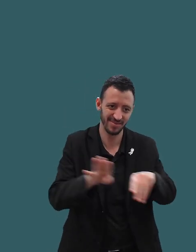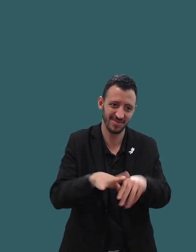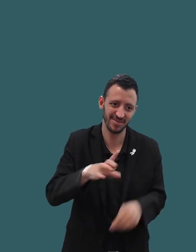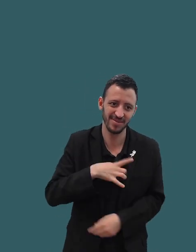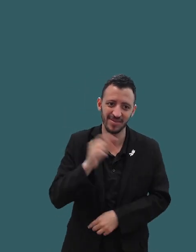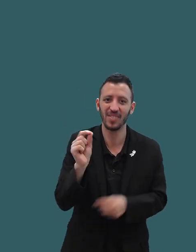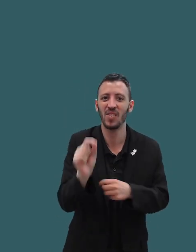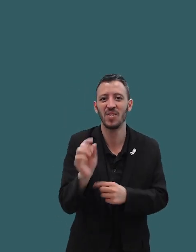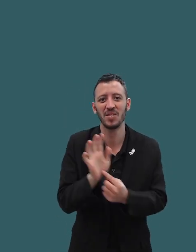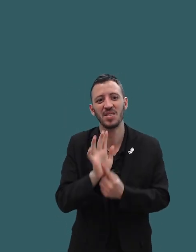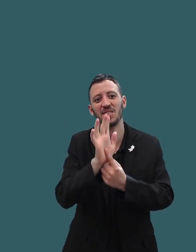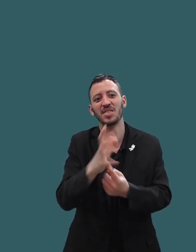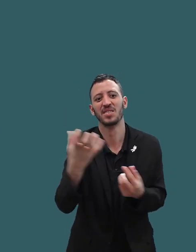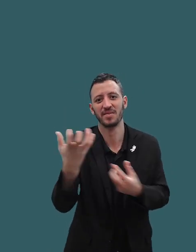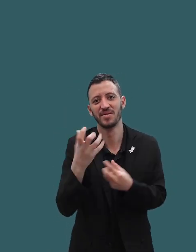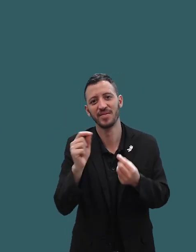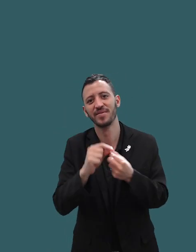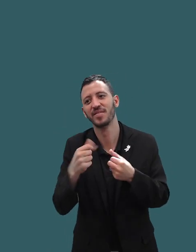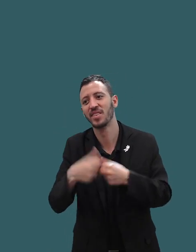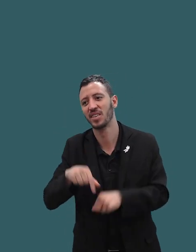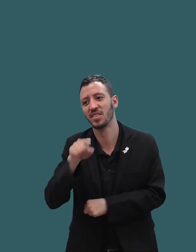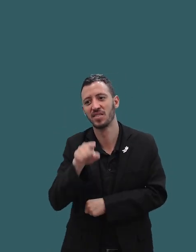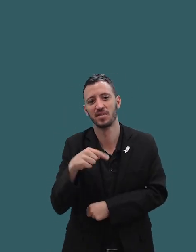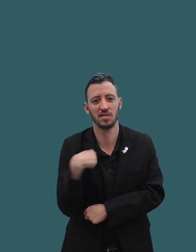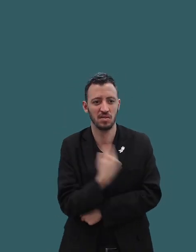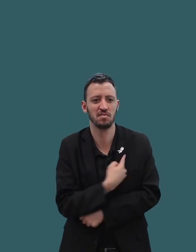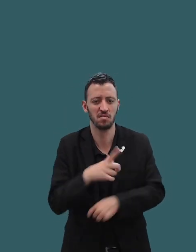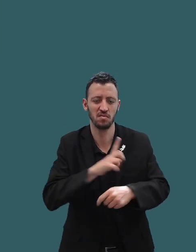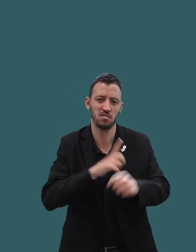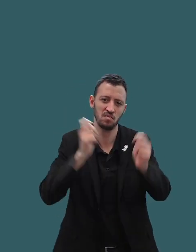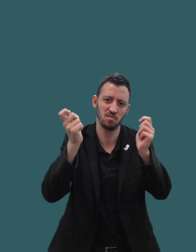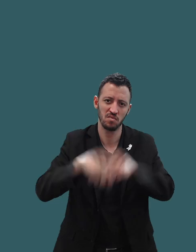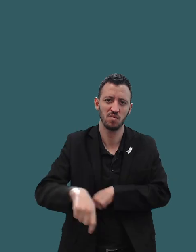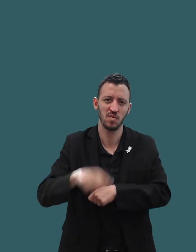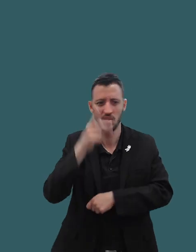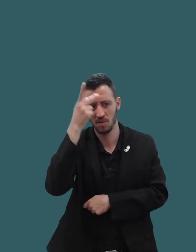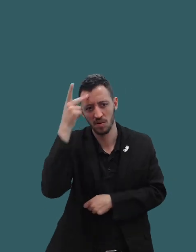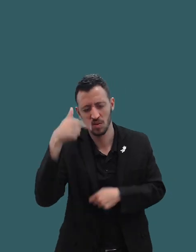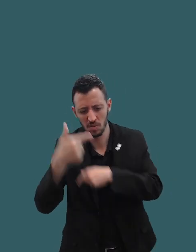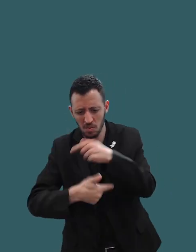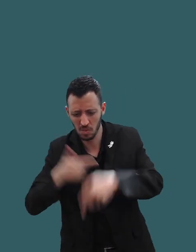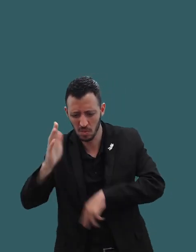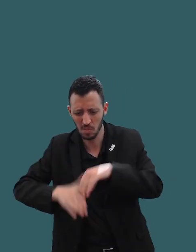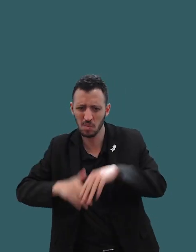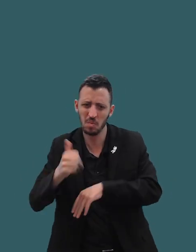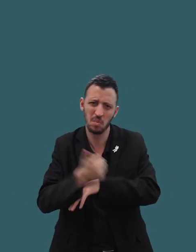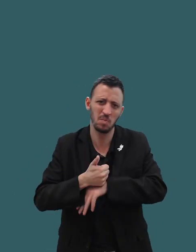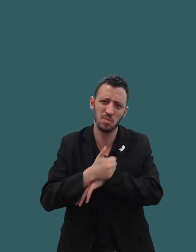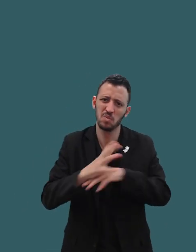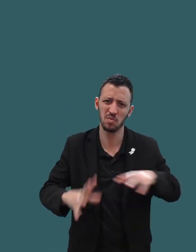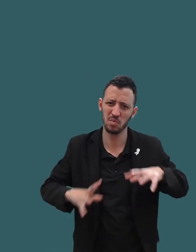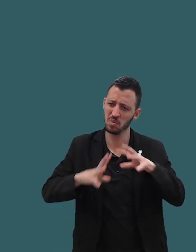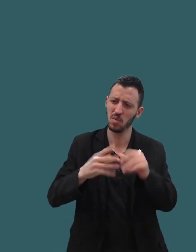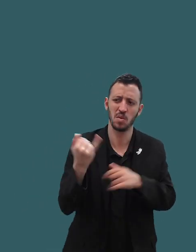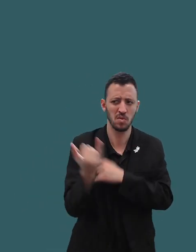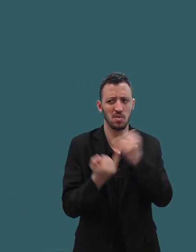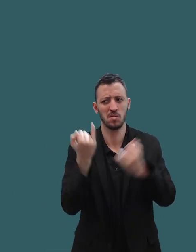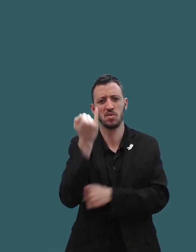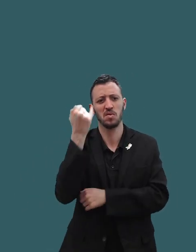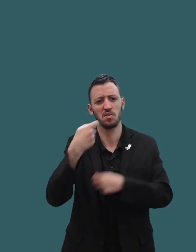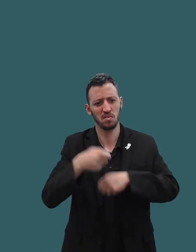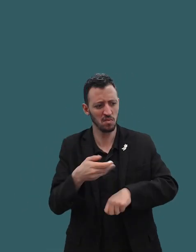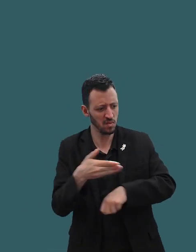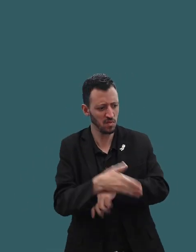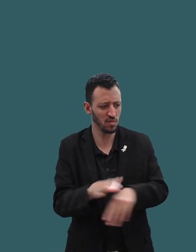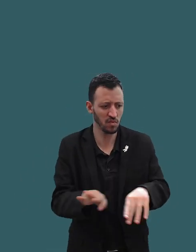poder demonstrar. E queríamos fazer ali, porque ali a gente tem a possibilidade, ali é um corredor de trabalhadores e tudo. Então é muito importante que eles